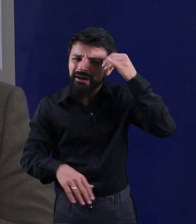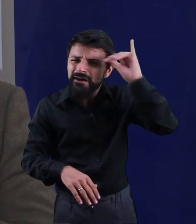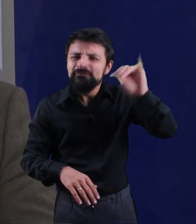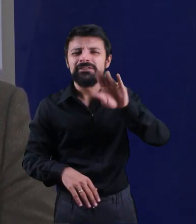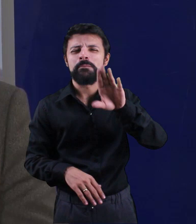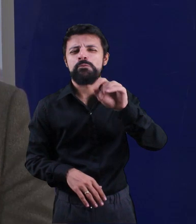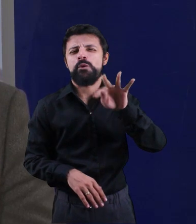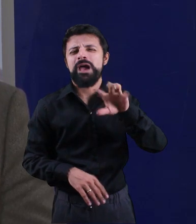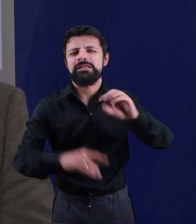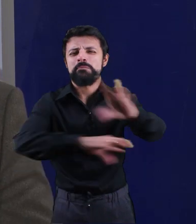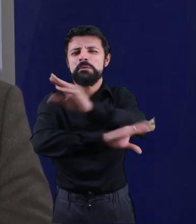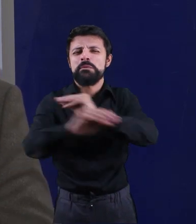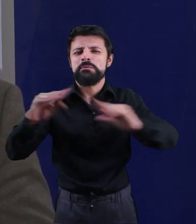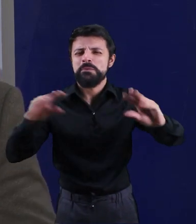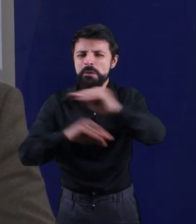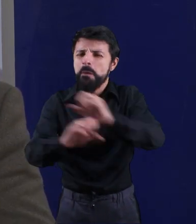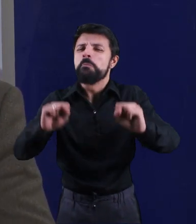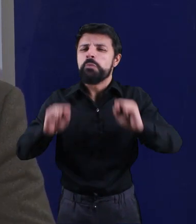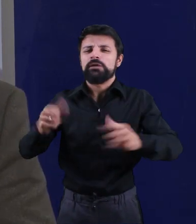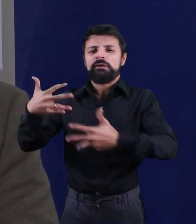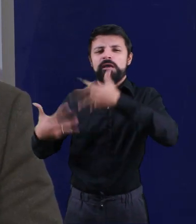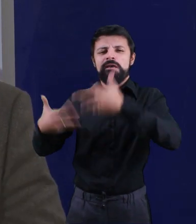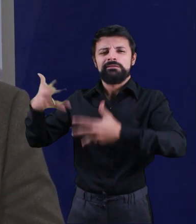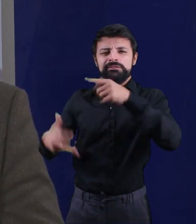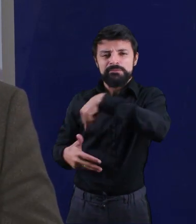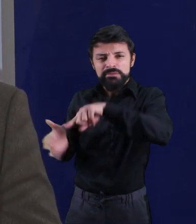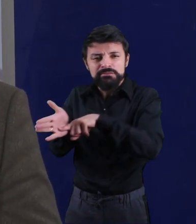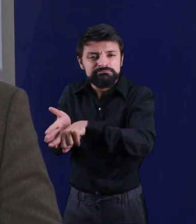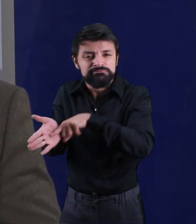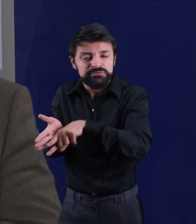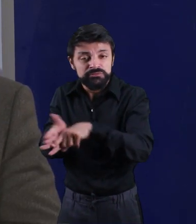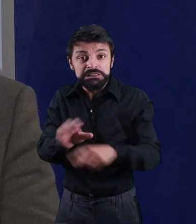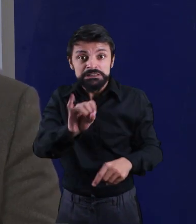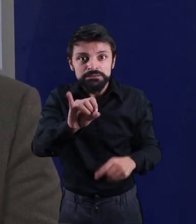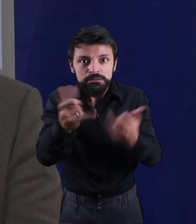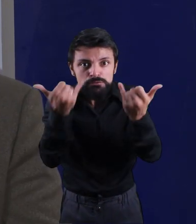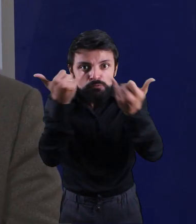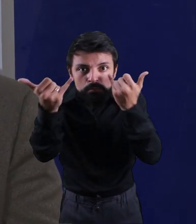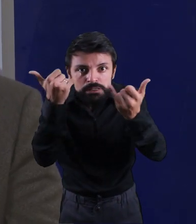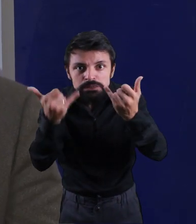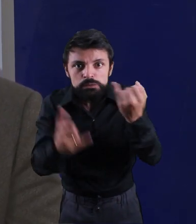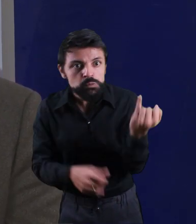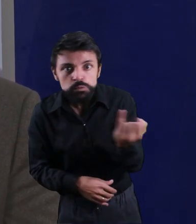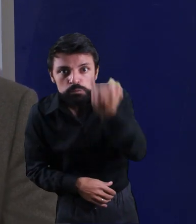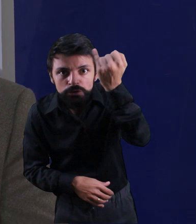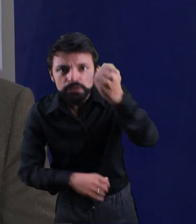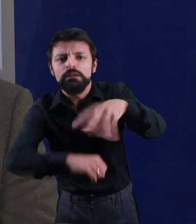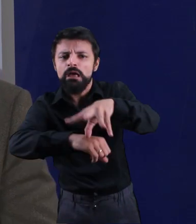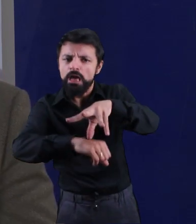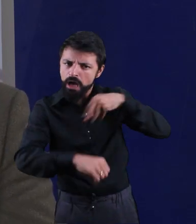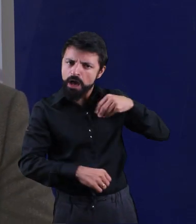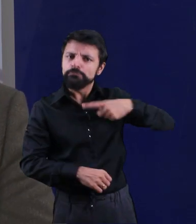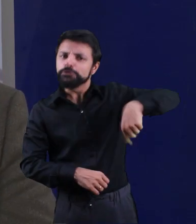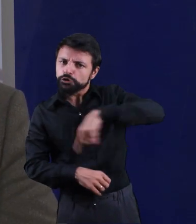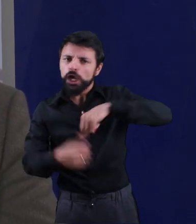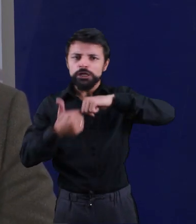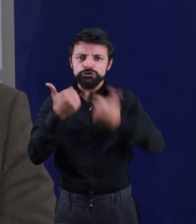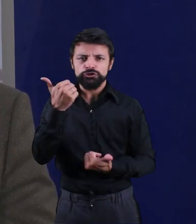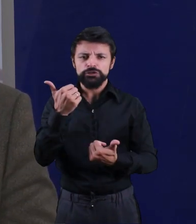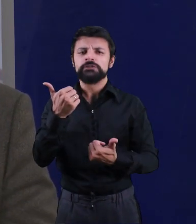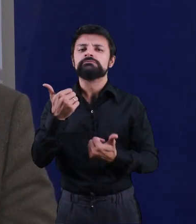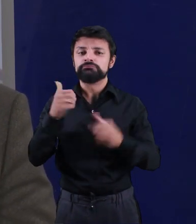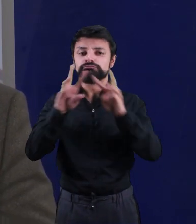propagar boatos que inclusive podem atrapalhar as investigações do caso tenha alguma informação útil repassem a direção da